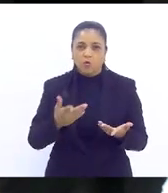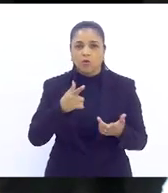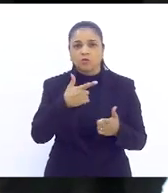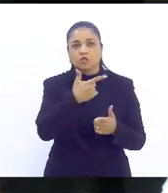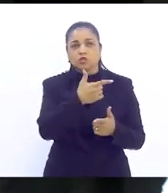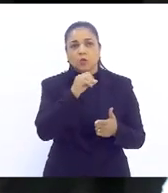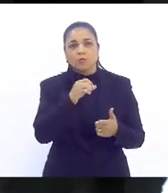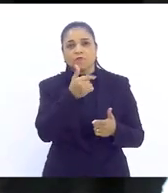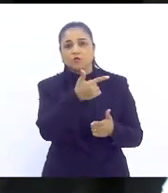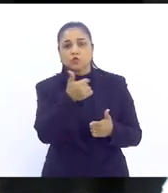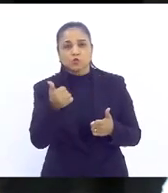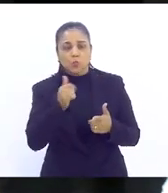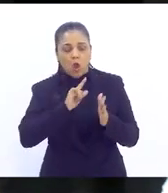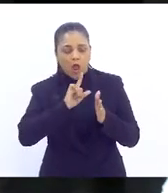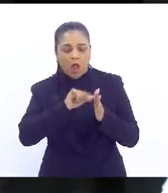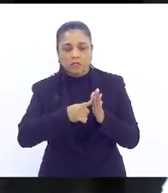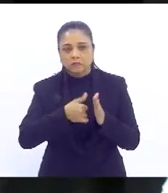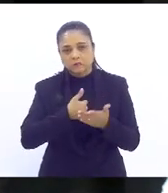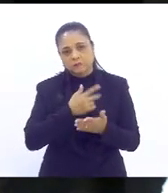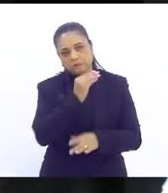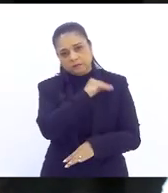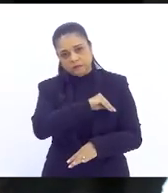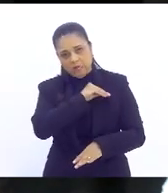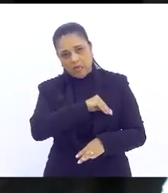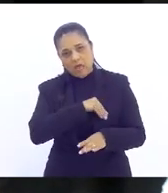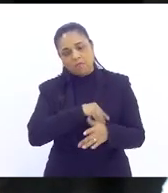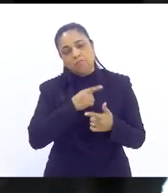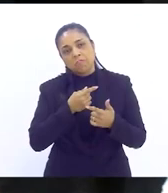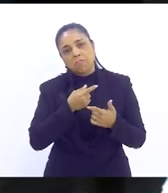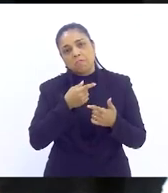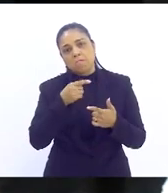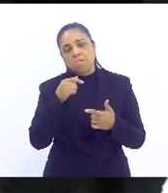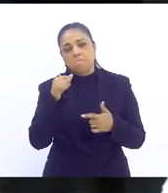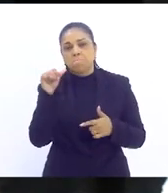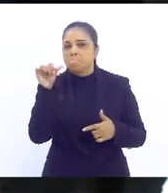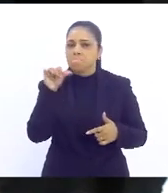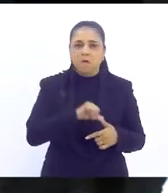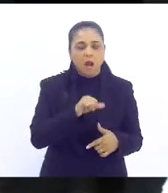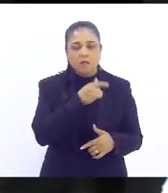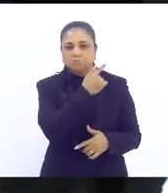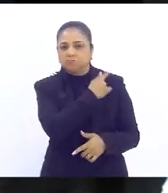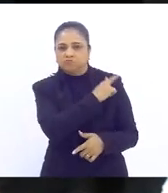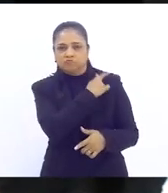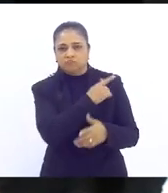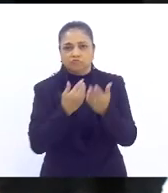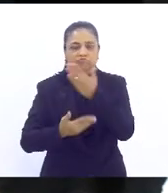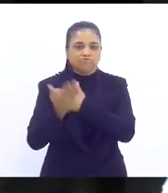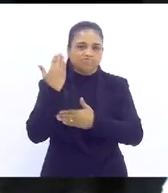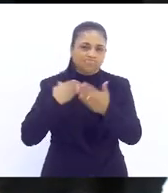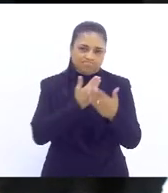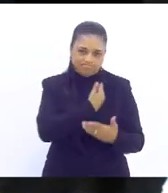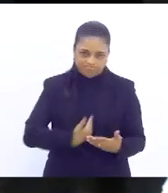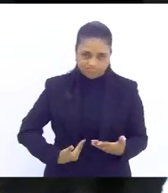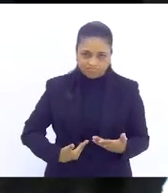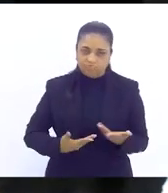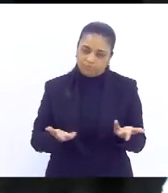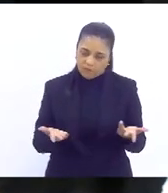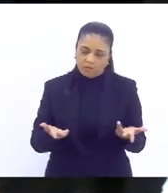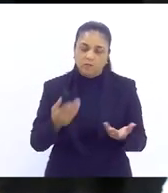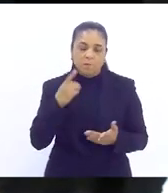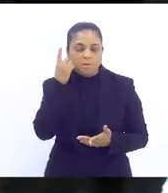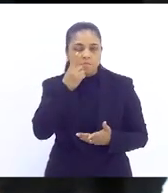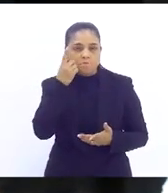atrasado né pela má gestão dos antigos governantes né seria uma sugestão para os deputados nesse sentido